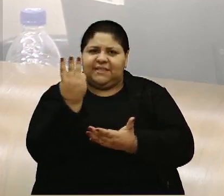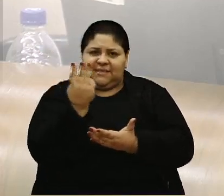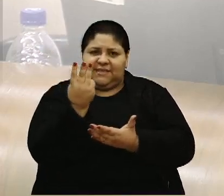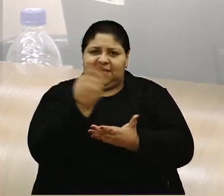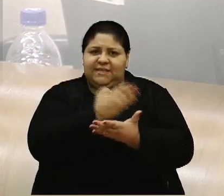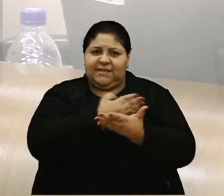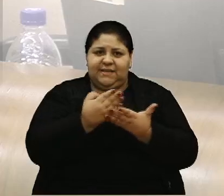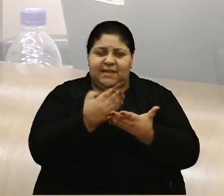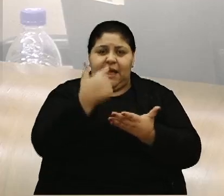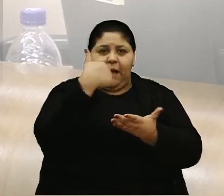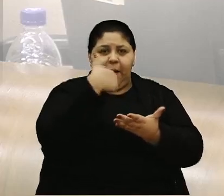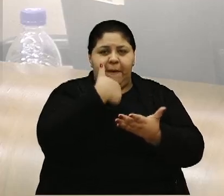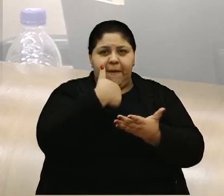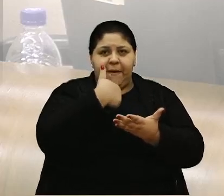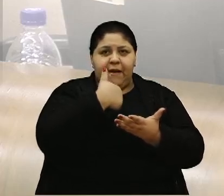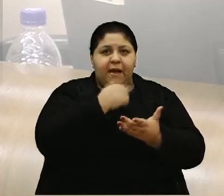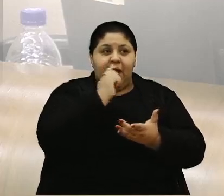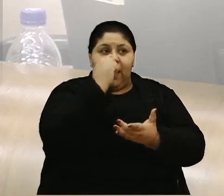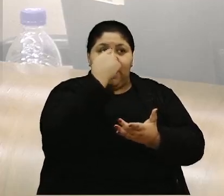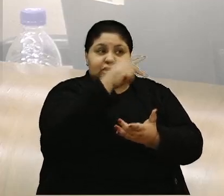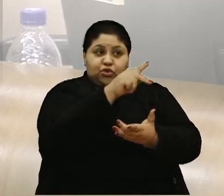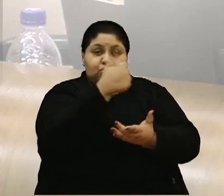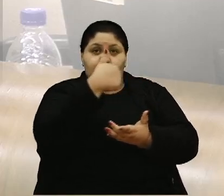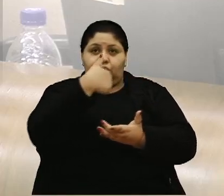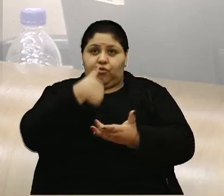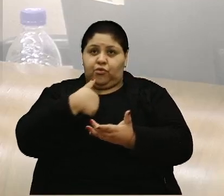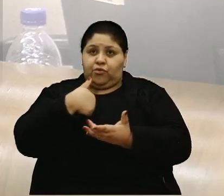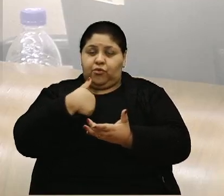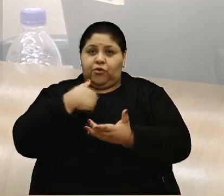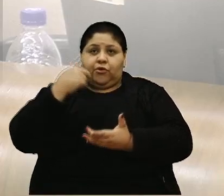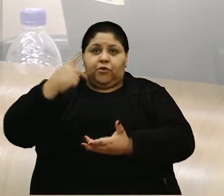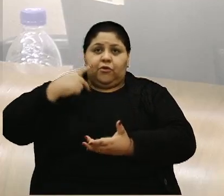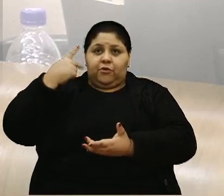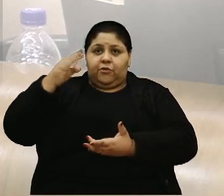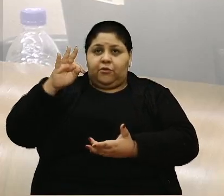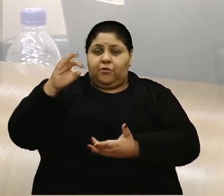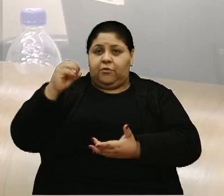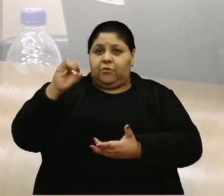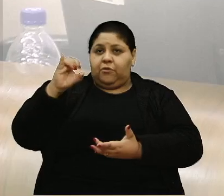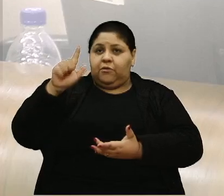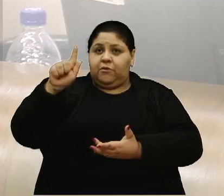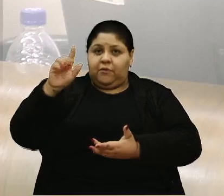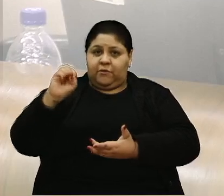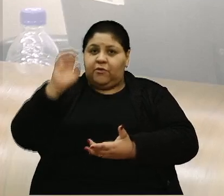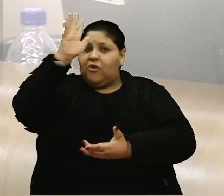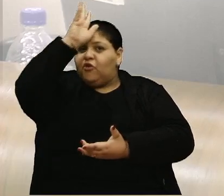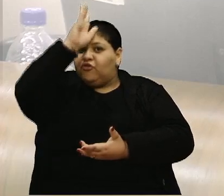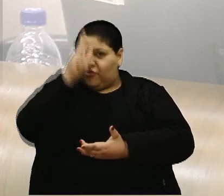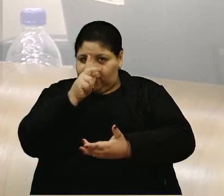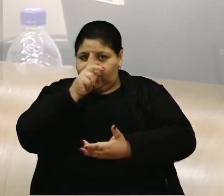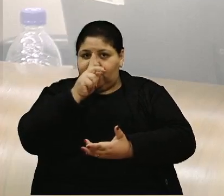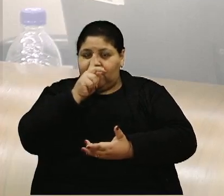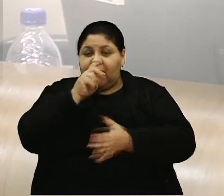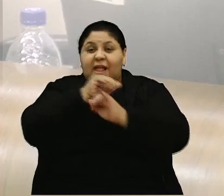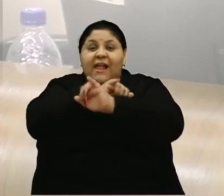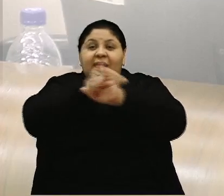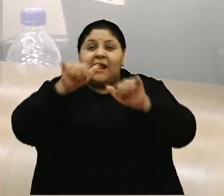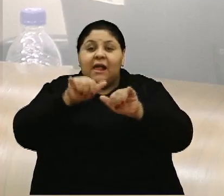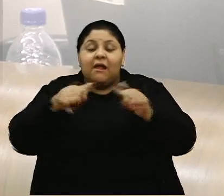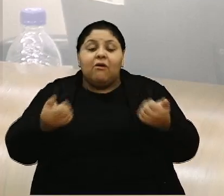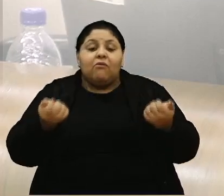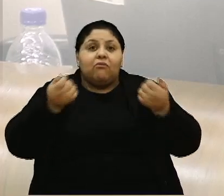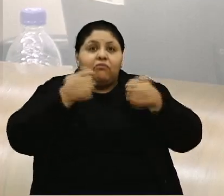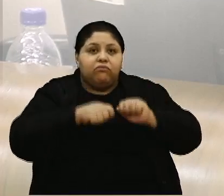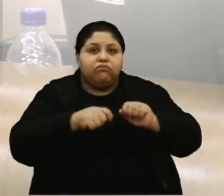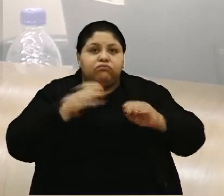tanto a sua, como a minha e como a do vereador Toigo, né, do Galeto Primo Canto, elas reforçam a capacidade